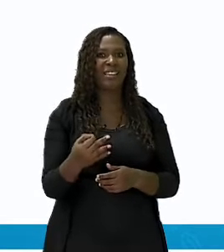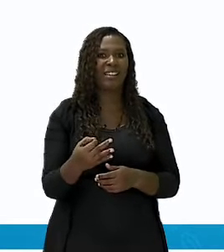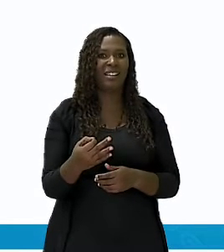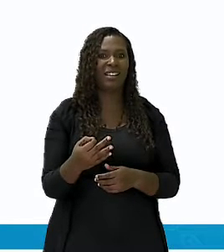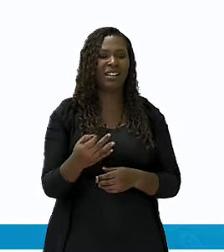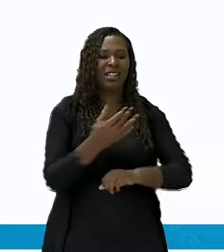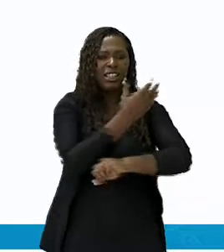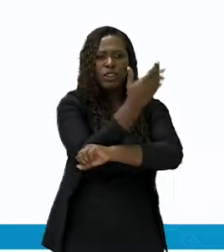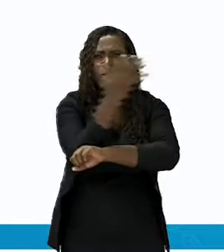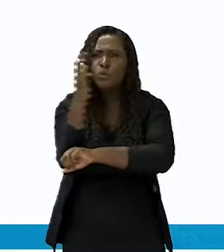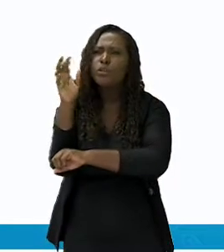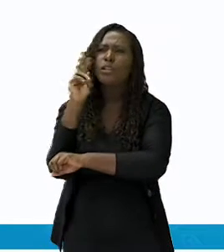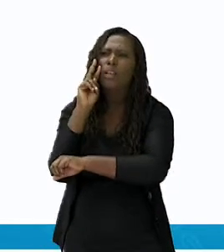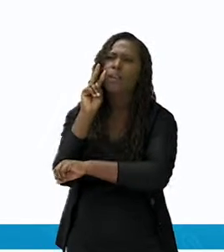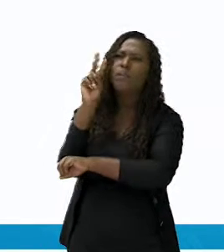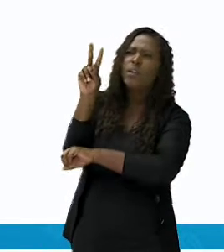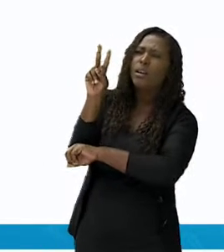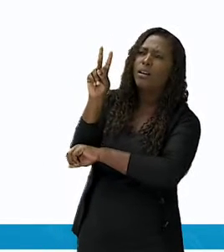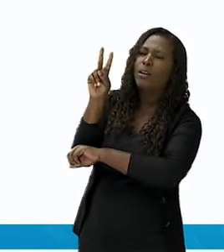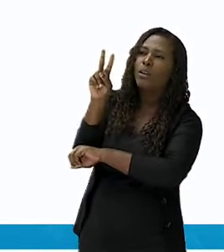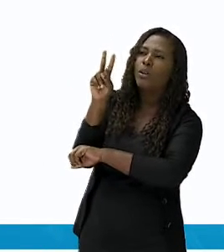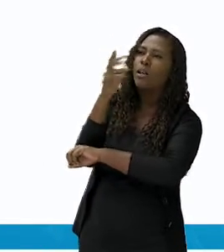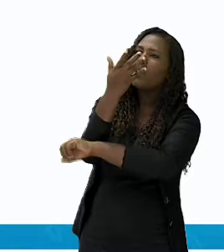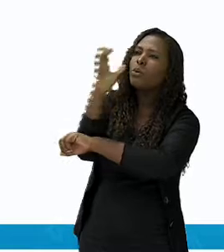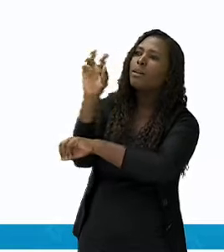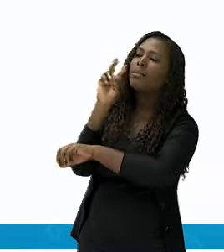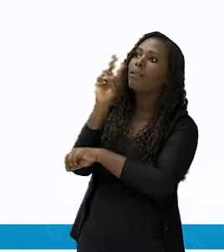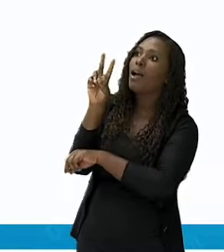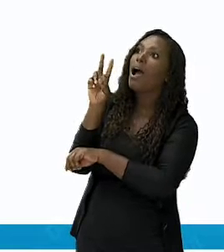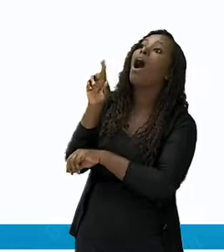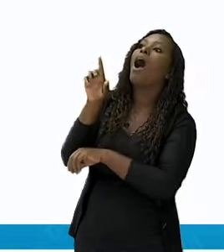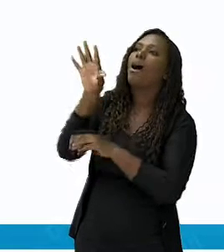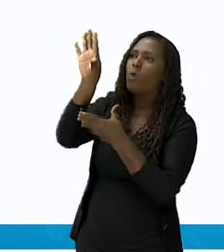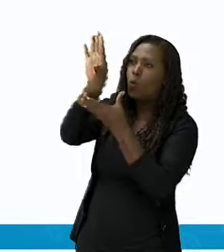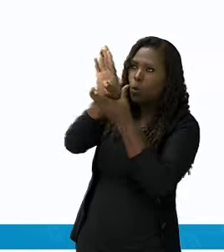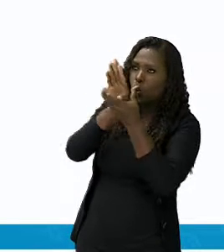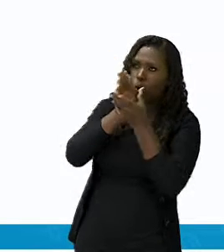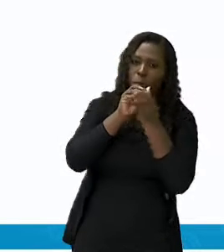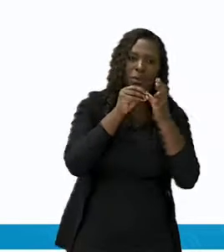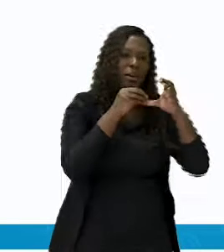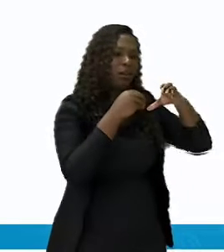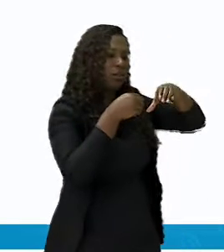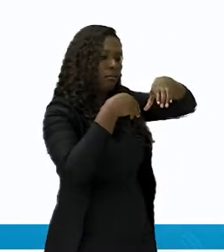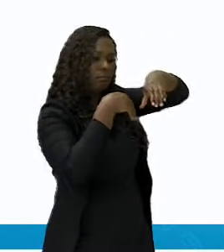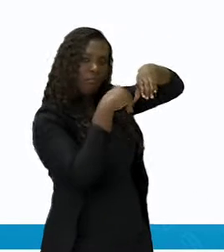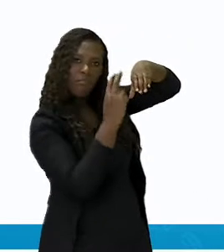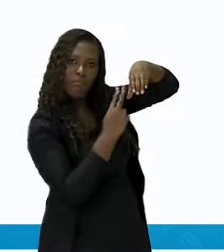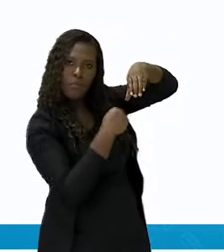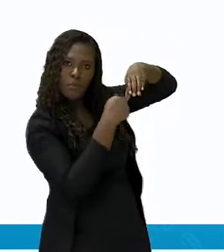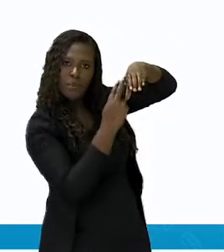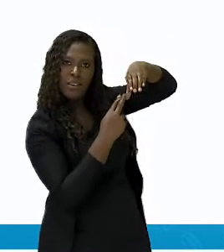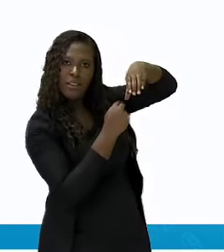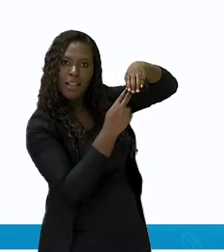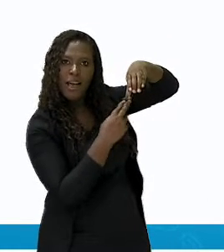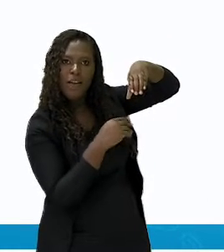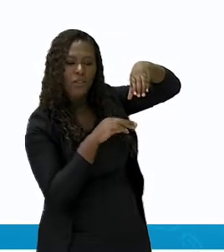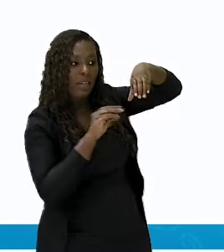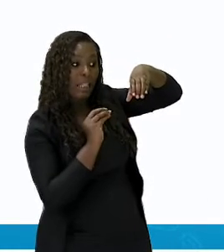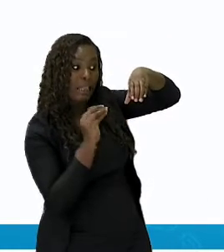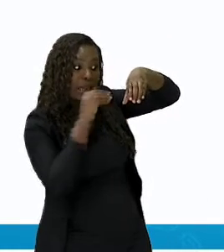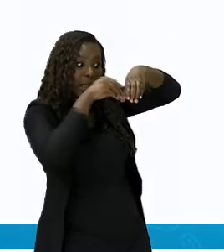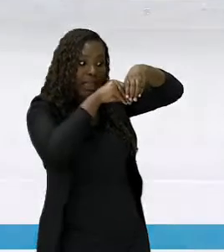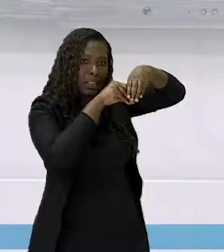natureza. Então, quando nós fazemos os nossos desenhos, nós também fazemos isso. Mas por quê?